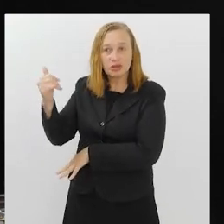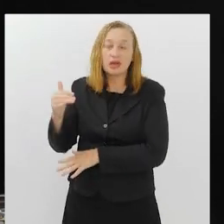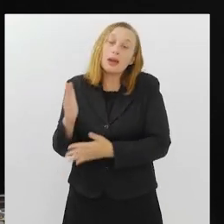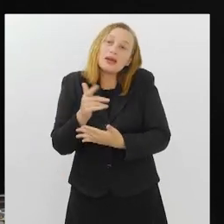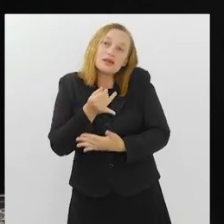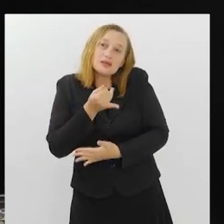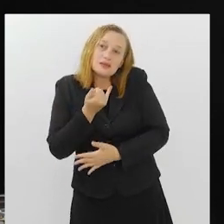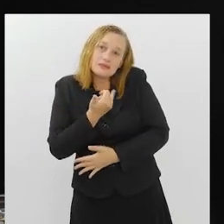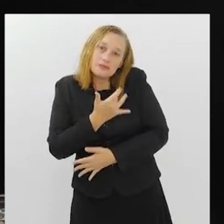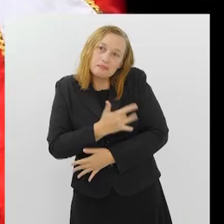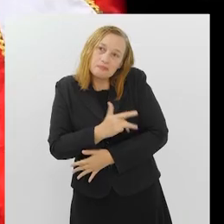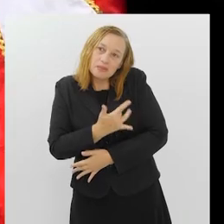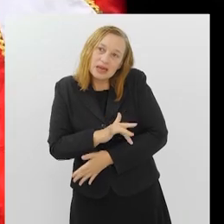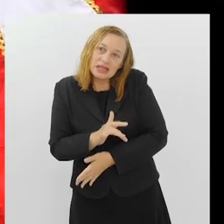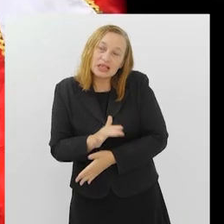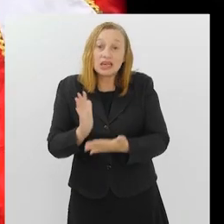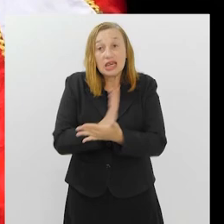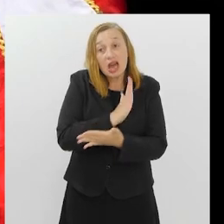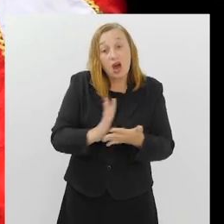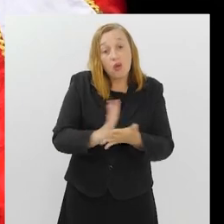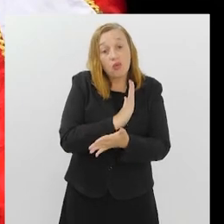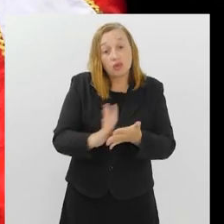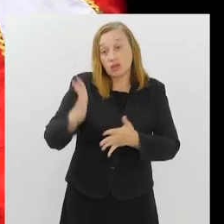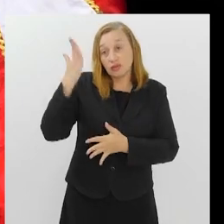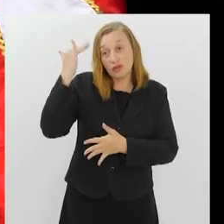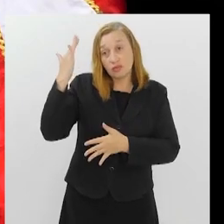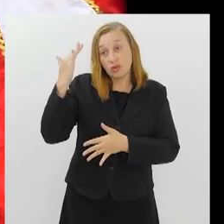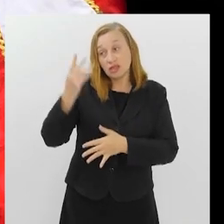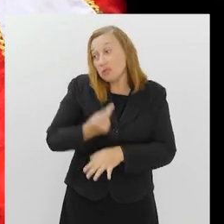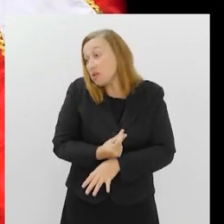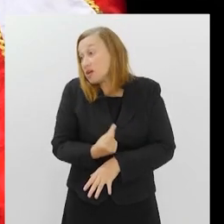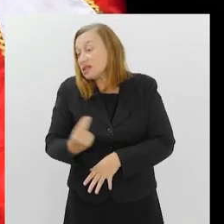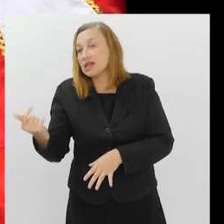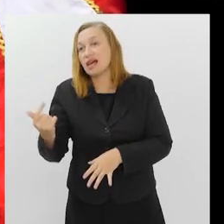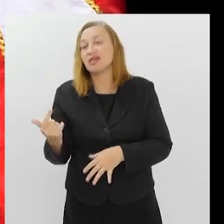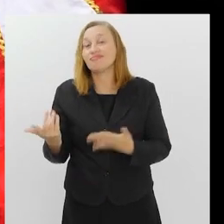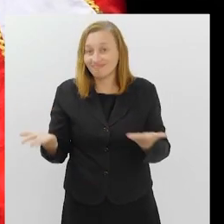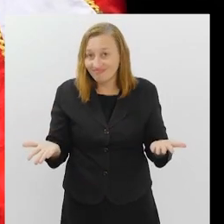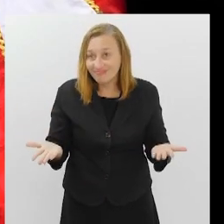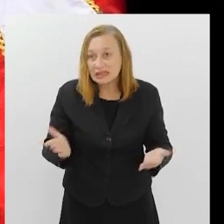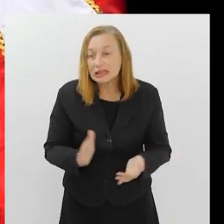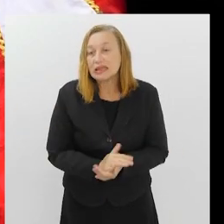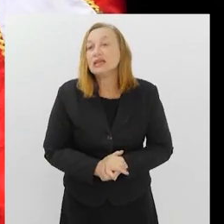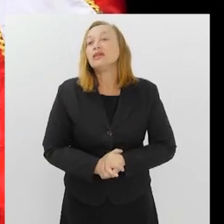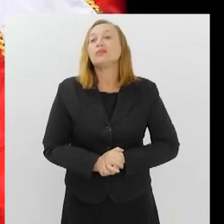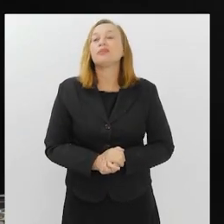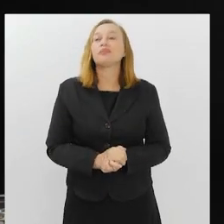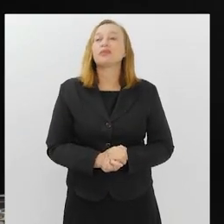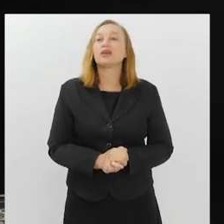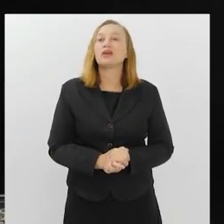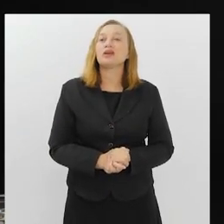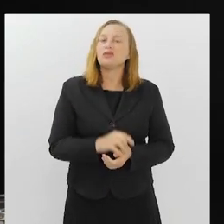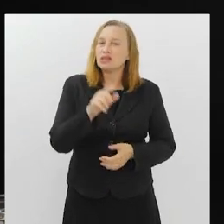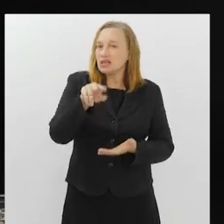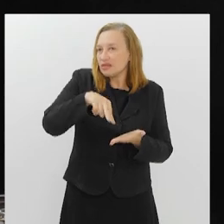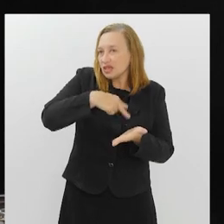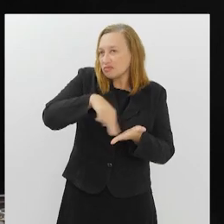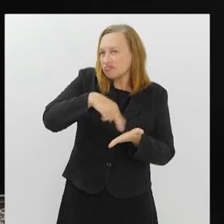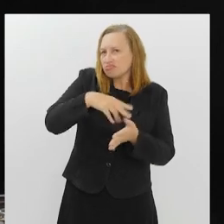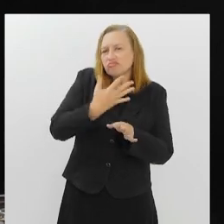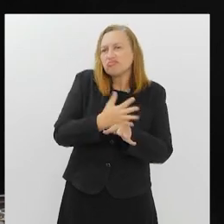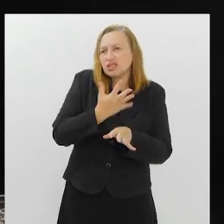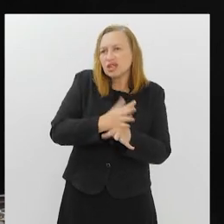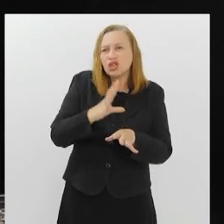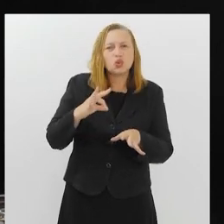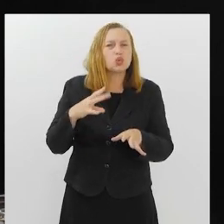É pena que alguns chegam ao estrelato e vão indo E embora, voam. vão indo embora, vão indo embora, né? Ah, você faz aula